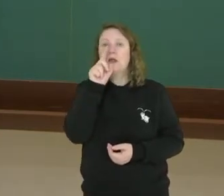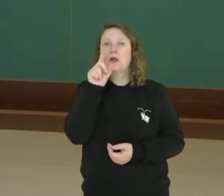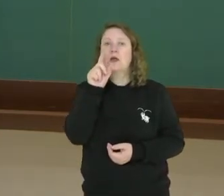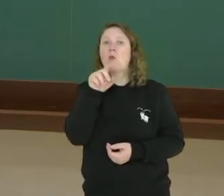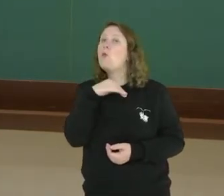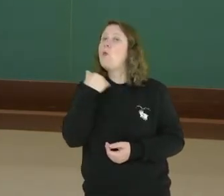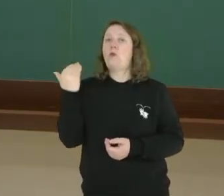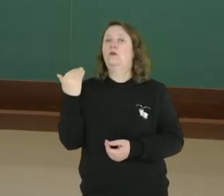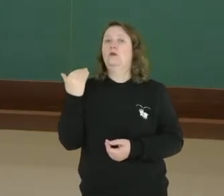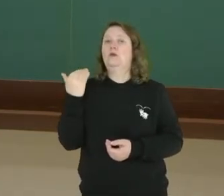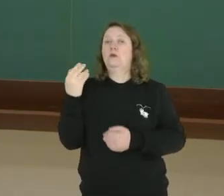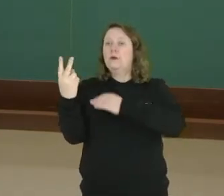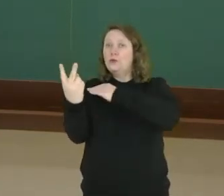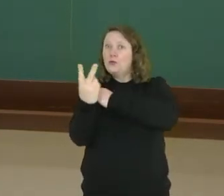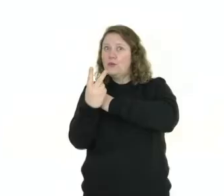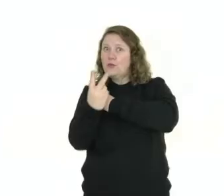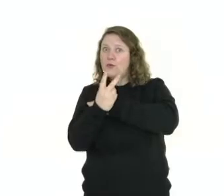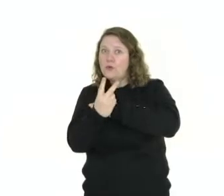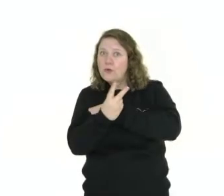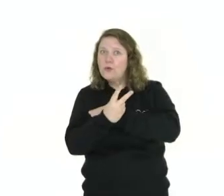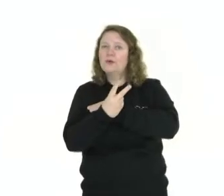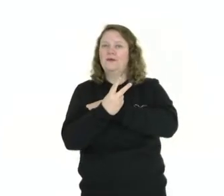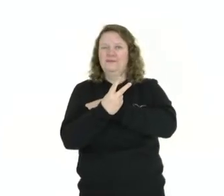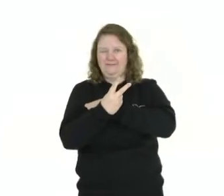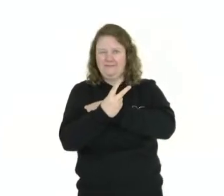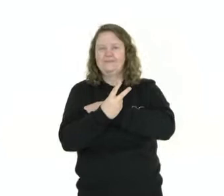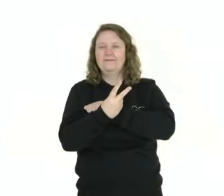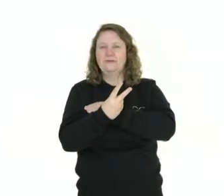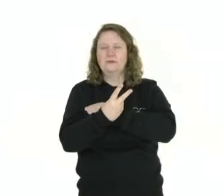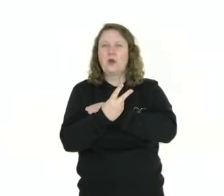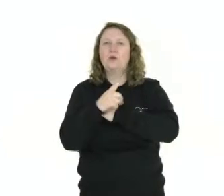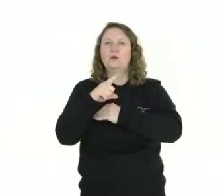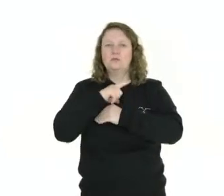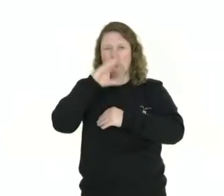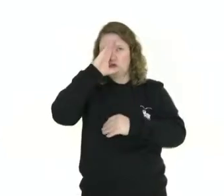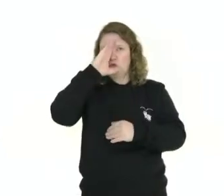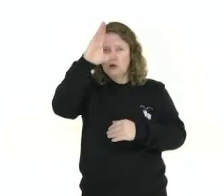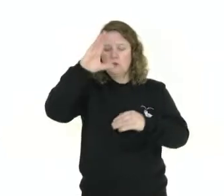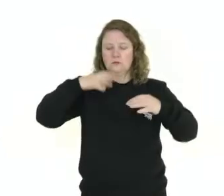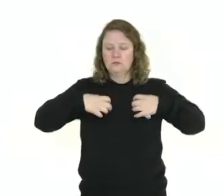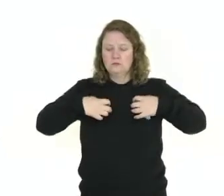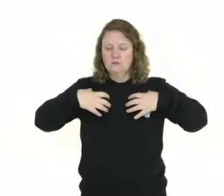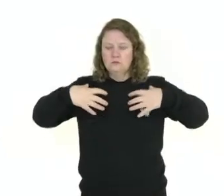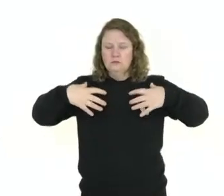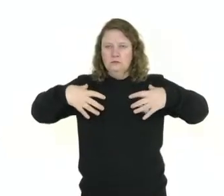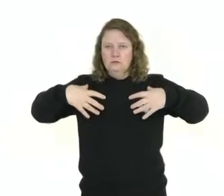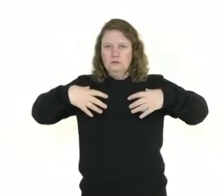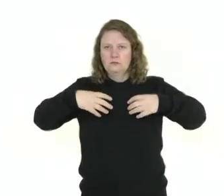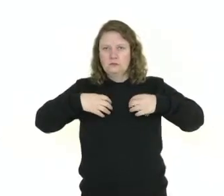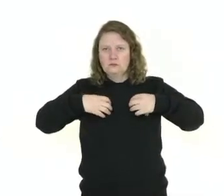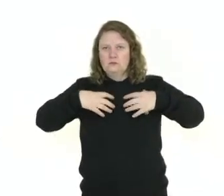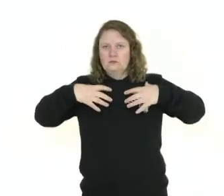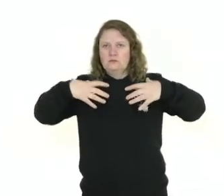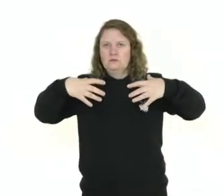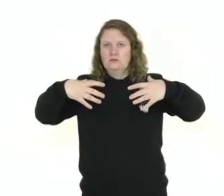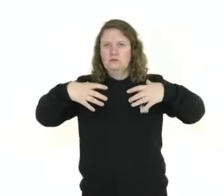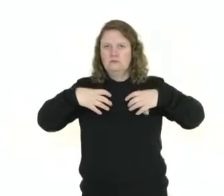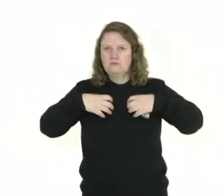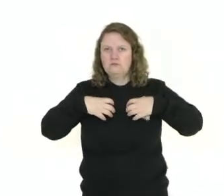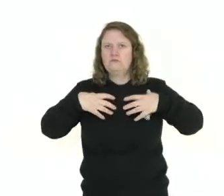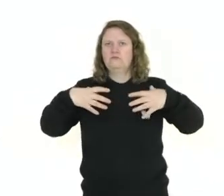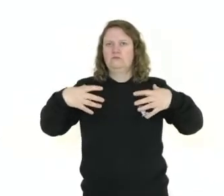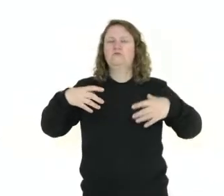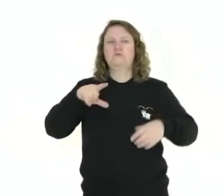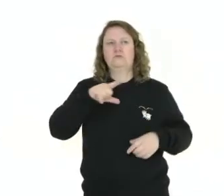exclusivamente pulmonar. Então, nós vemos aqui, né, alguns tipos de revestimentos, né? Placas